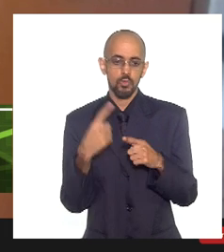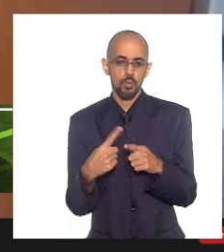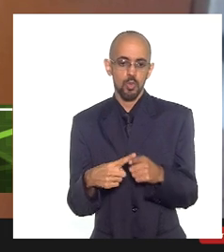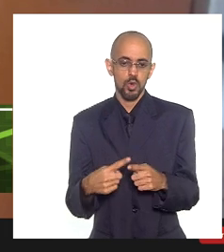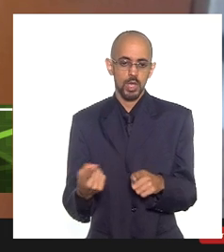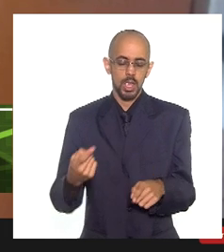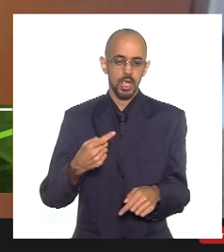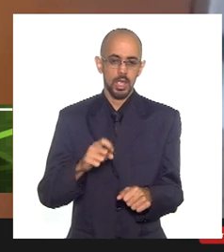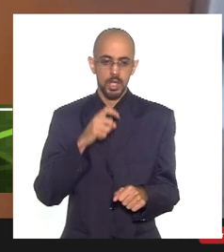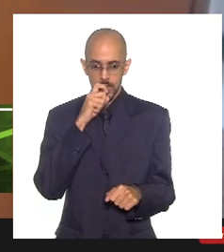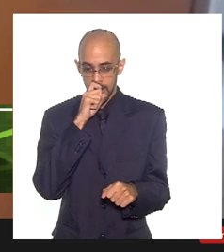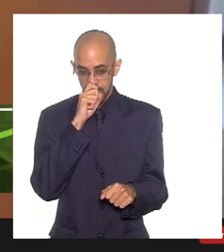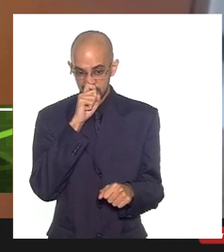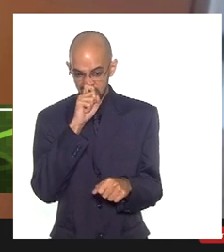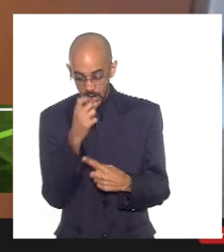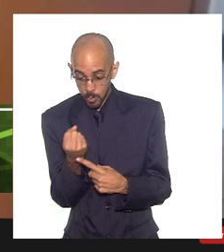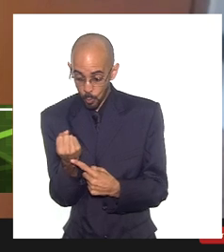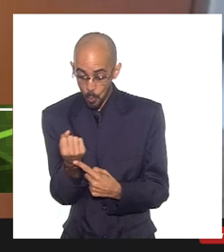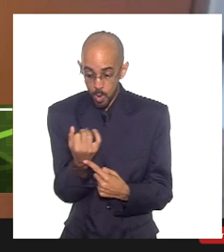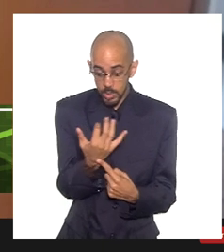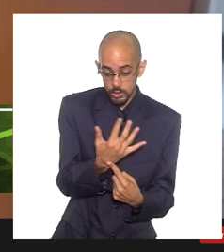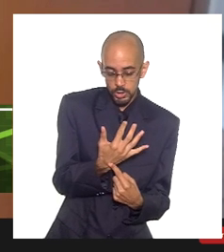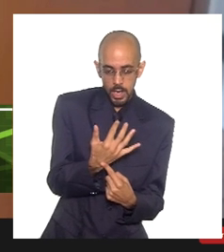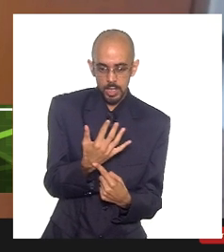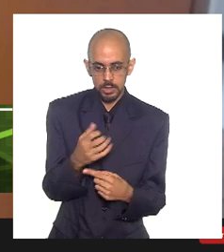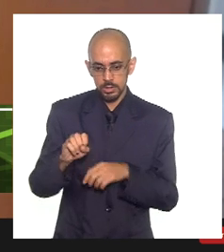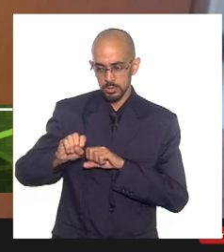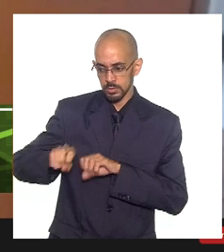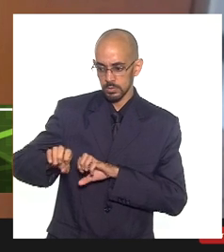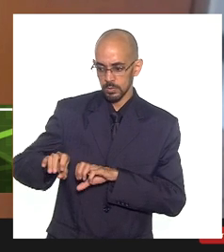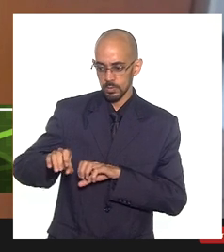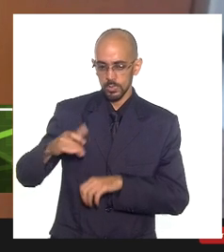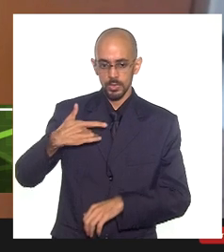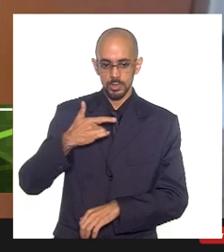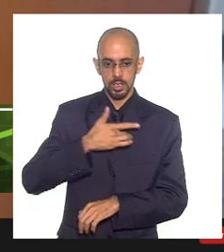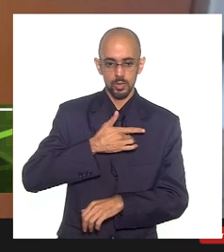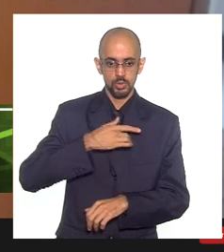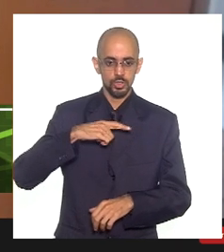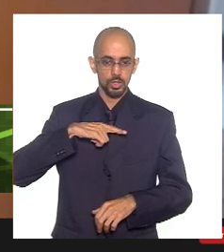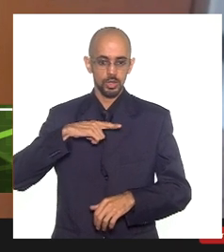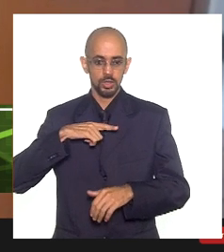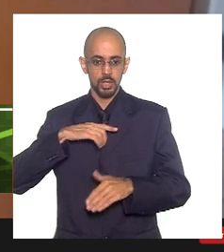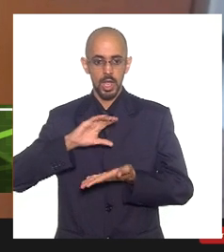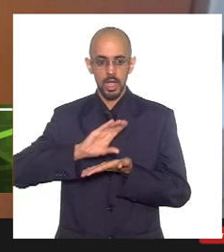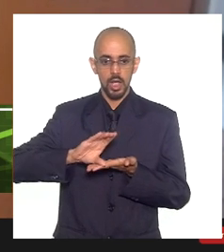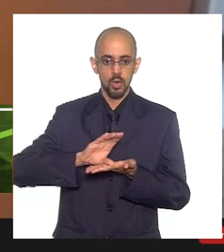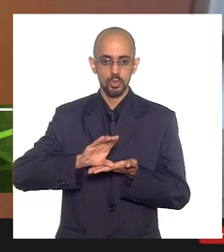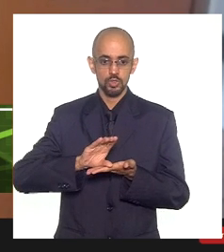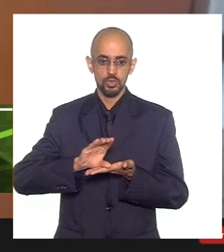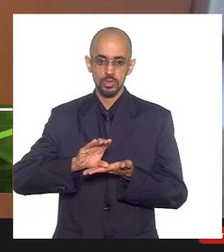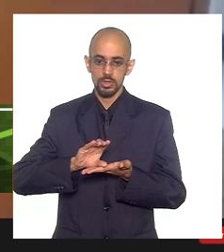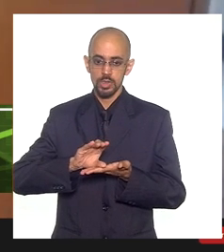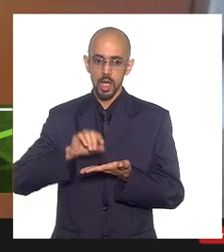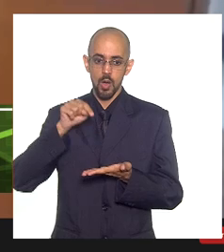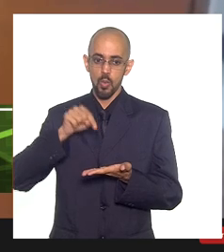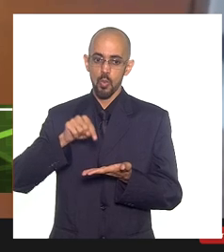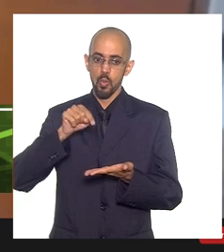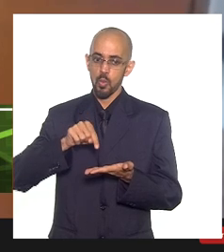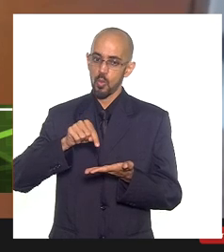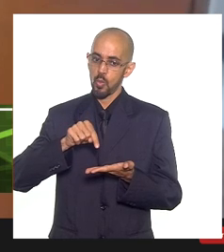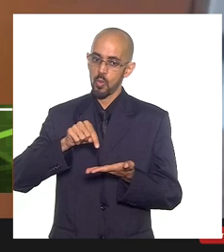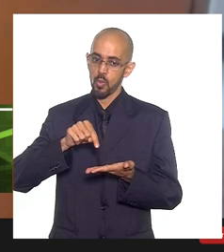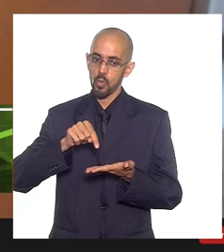índice da saúde tem relevo constitucional e toda a legislação da recuperação fiscal é